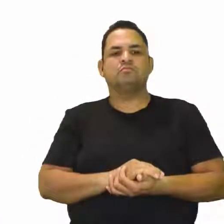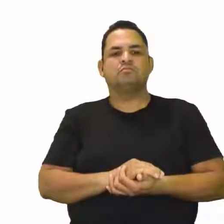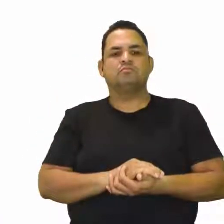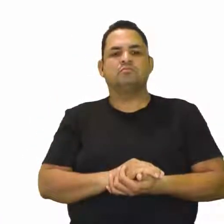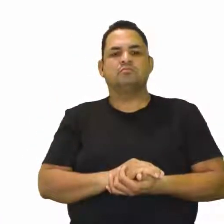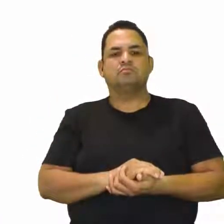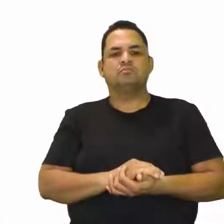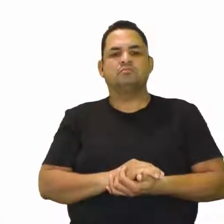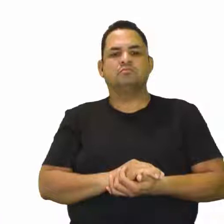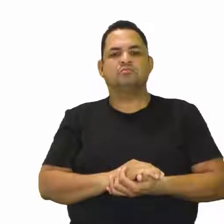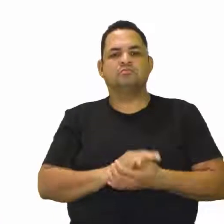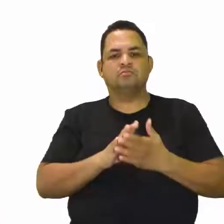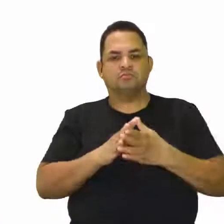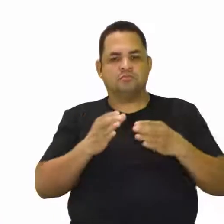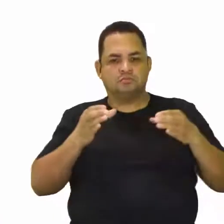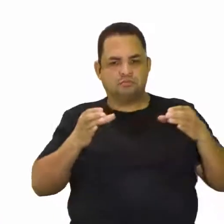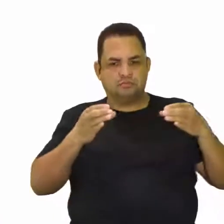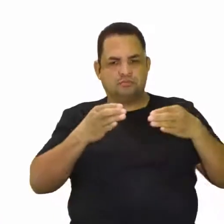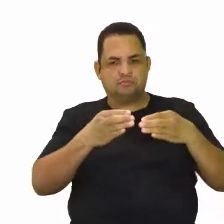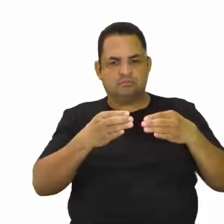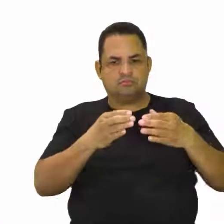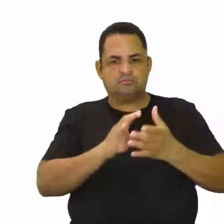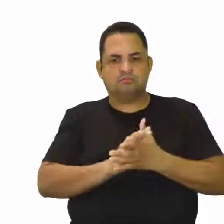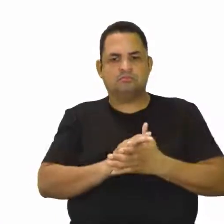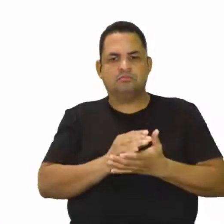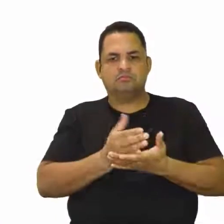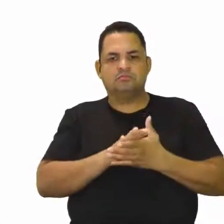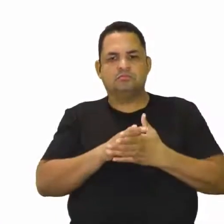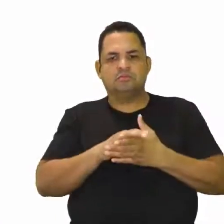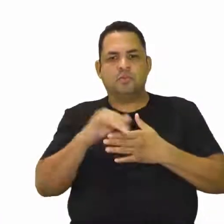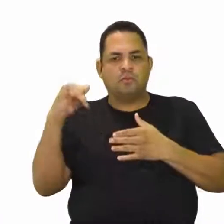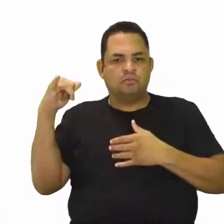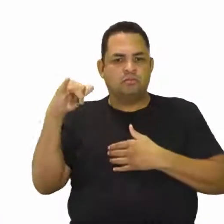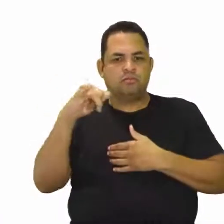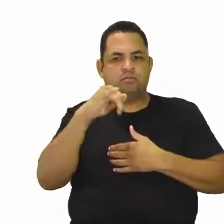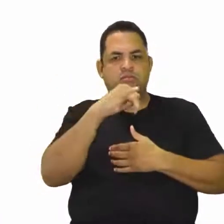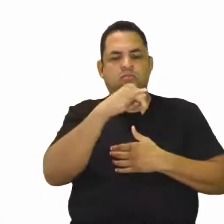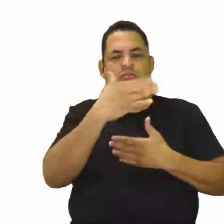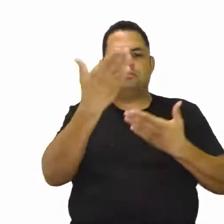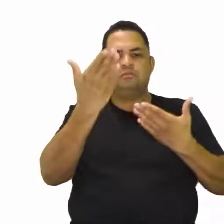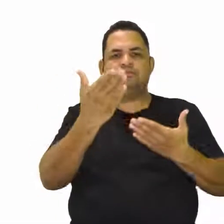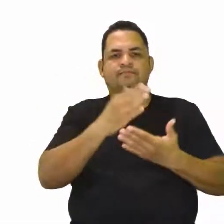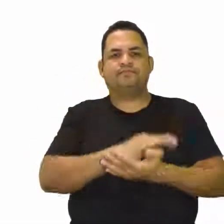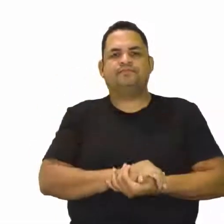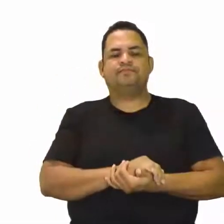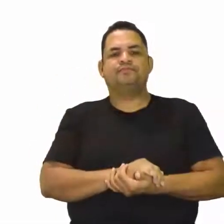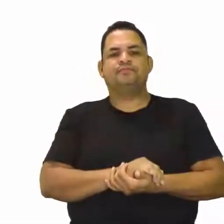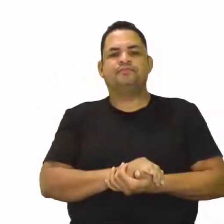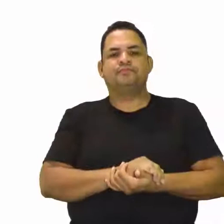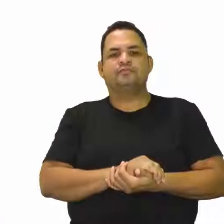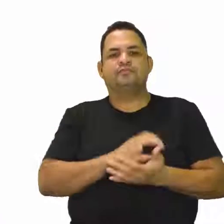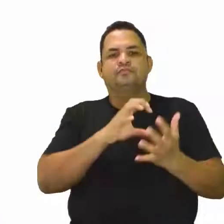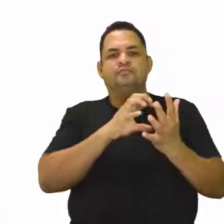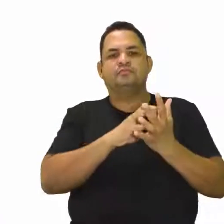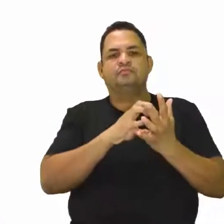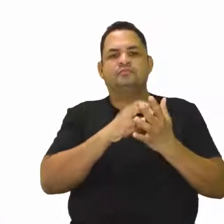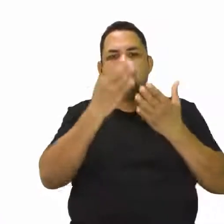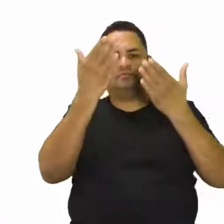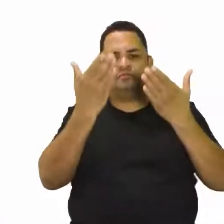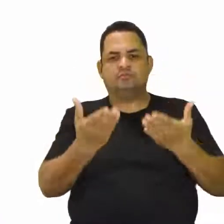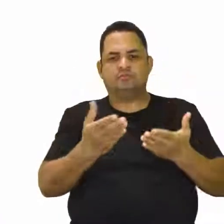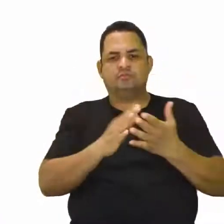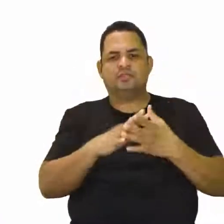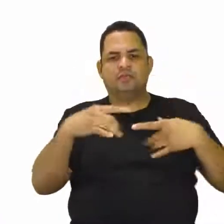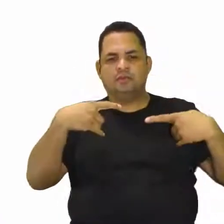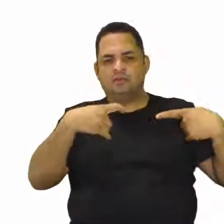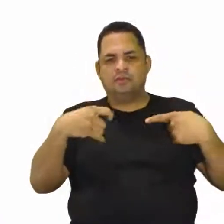ali amontoados, né, numa aeronave e, claro, o simbolismo enorme desse